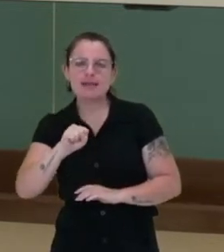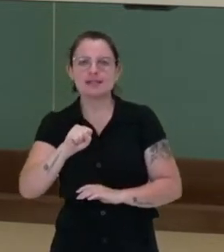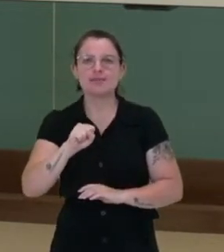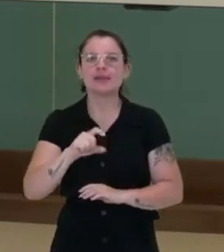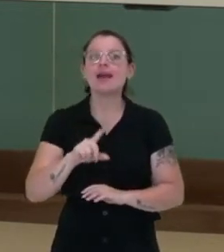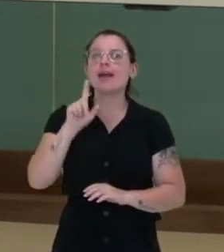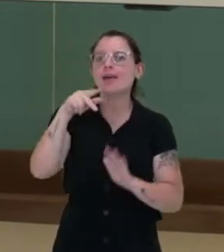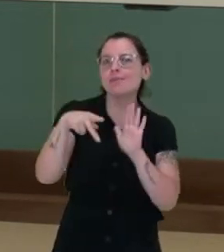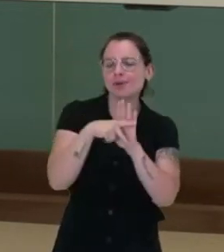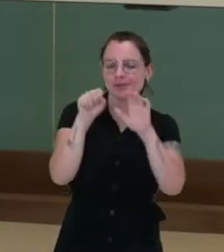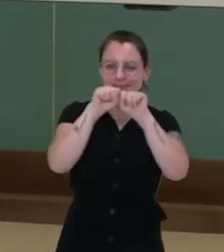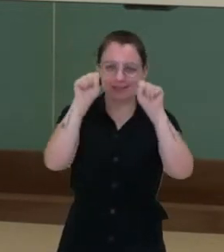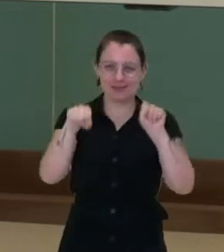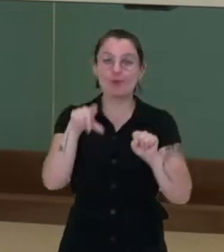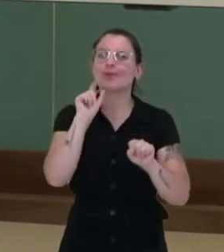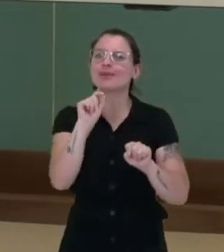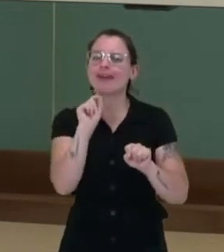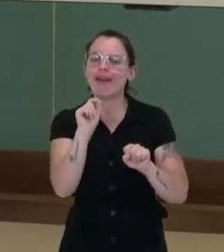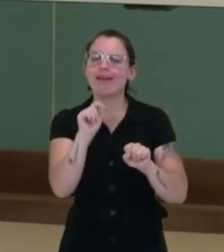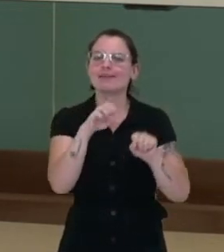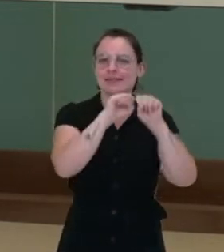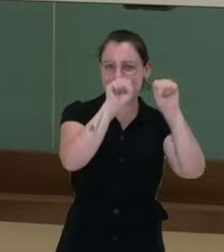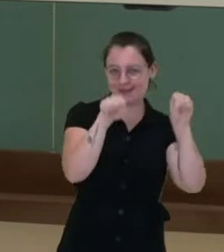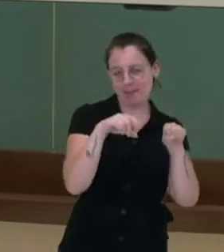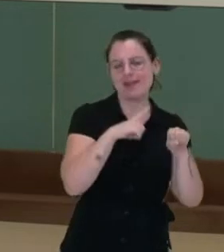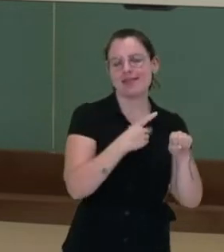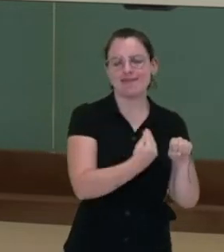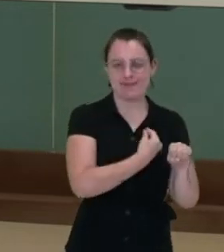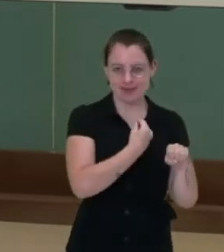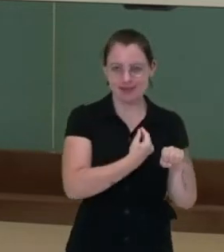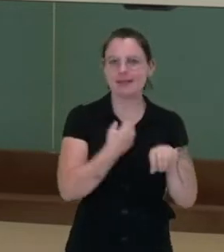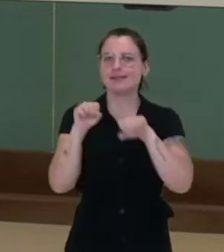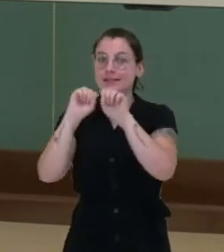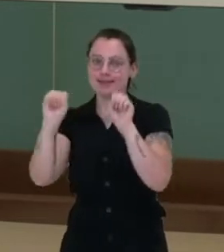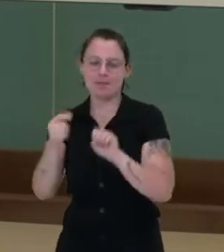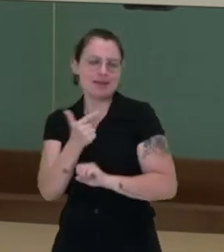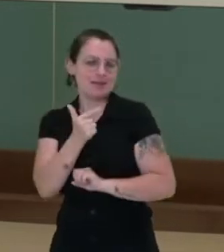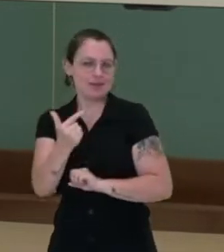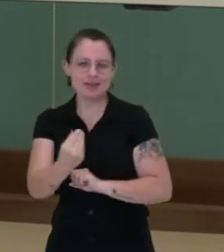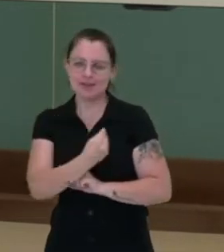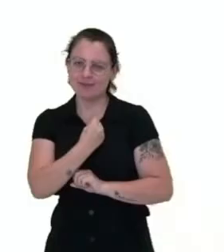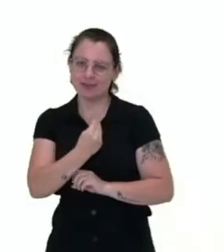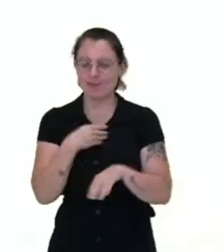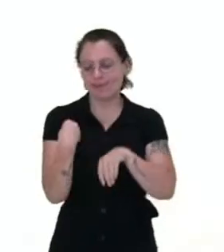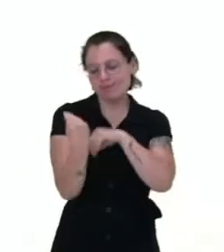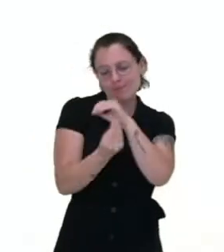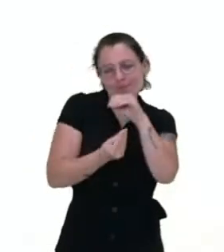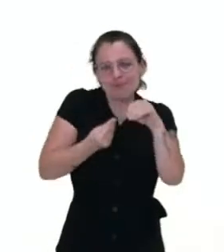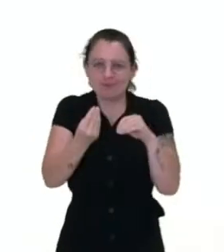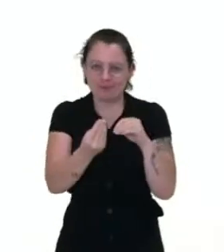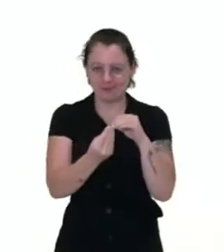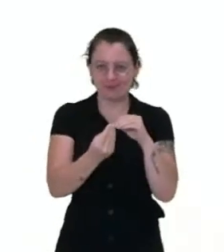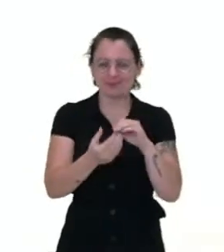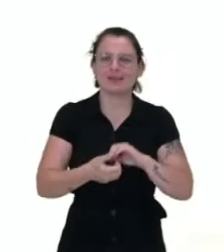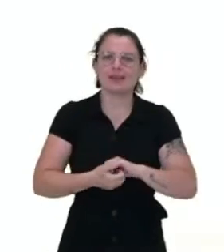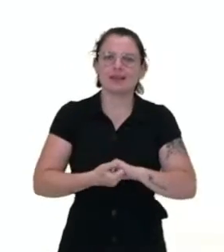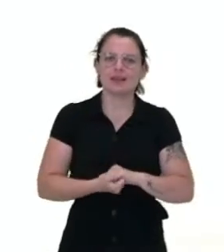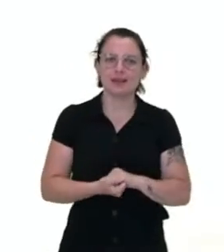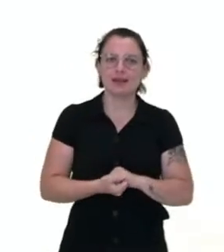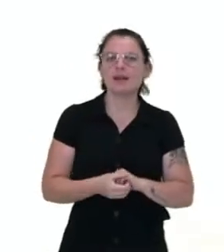componentes vivos e não vivos interagindo entre si. Então dê uma olhadinha. Os componentes